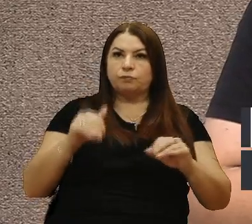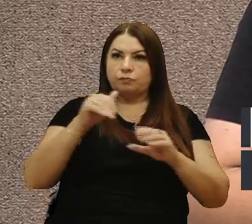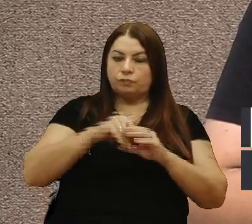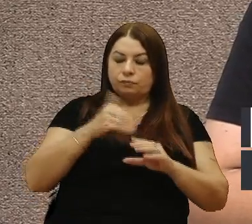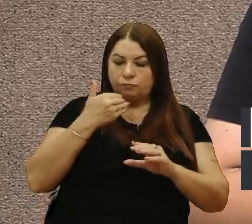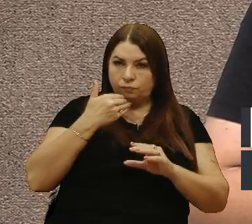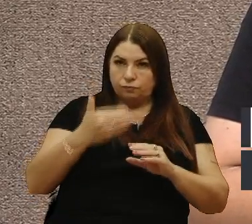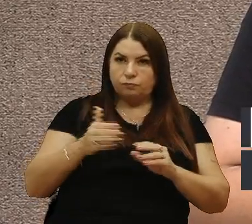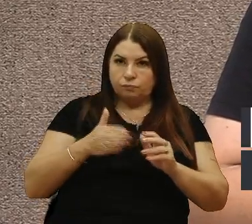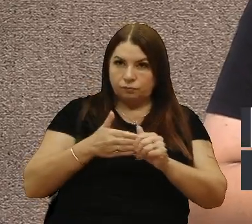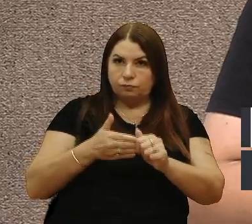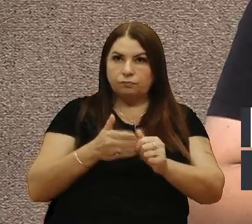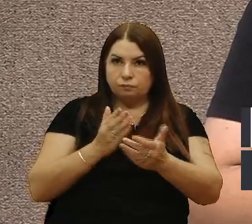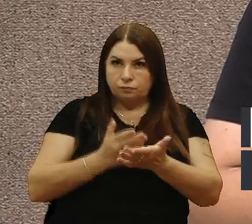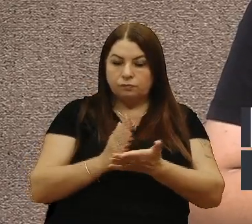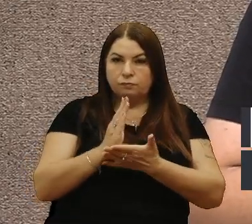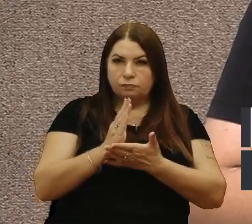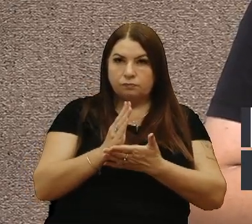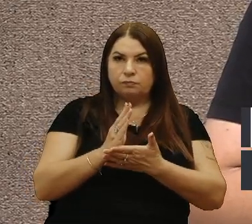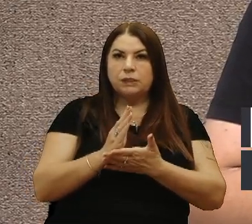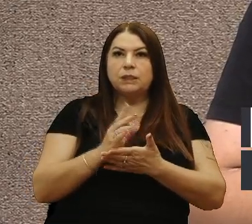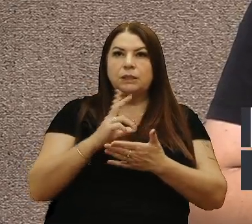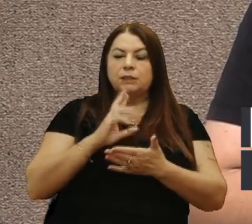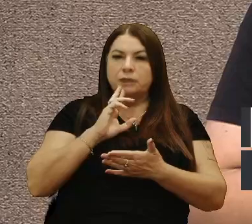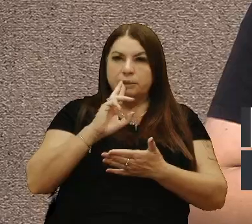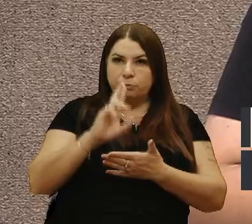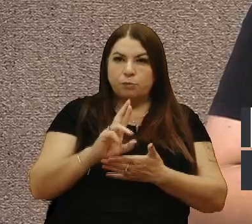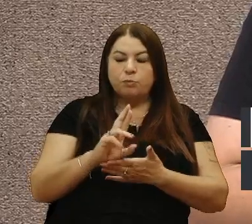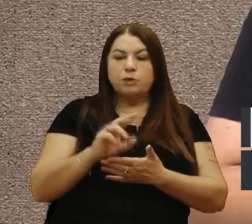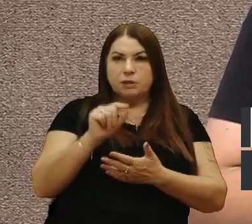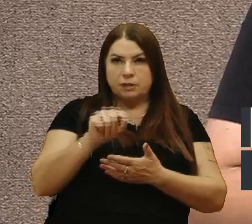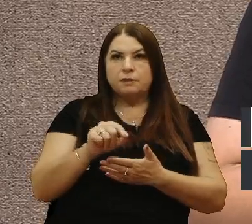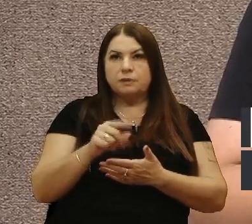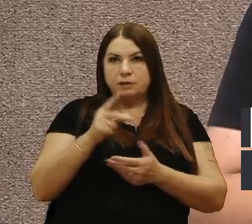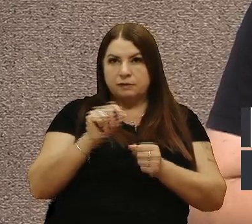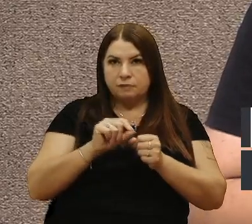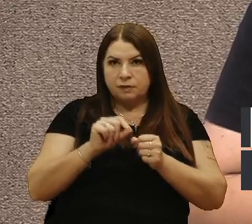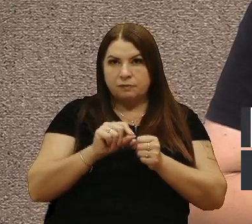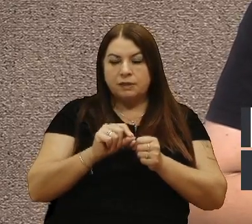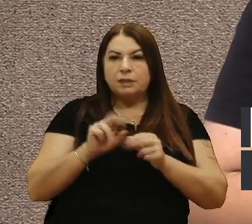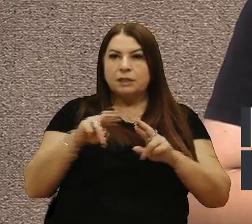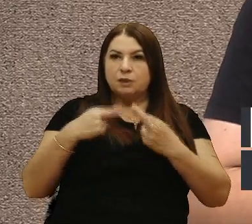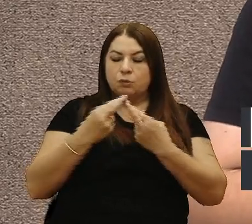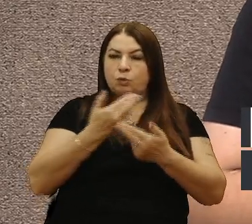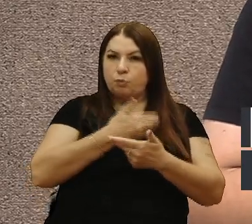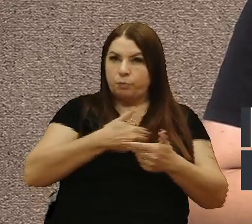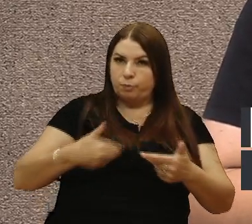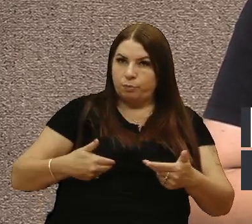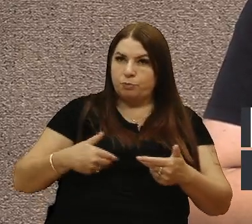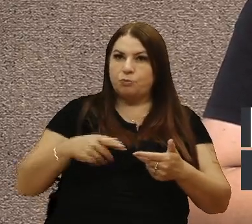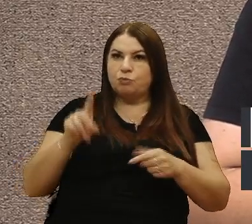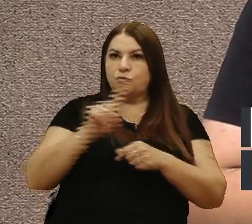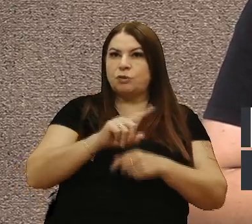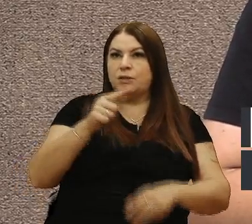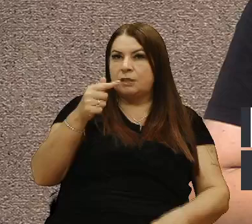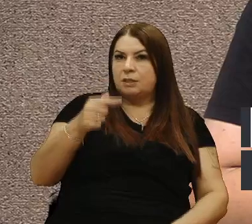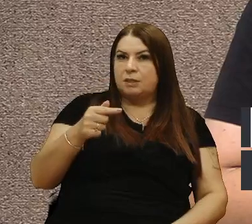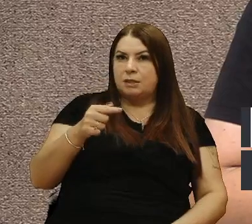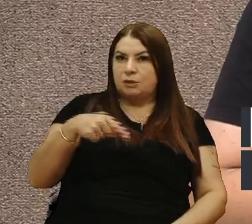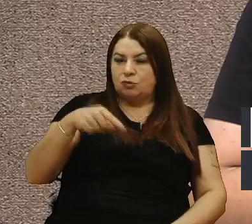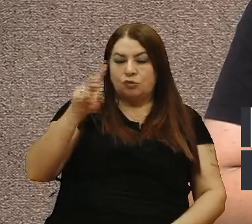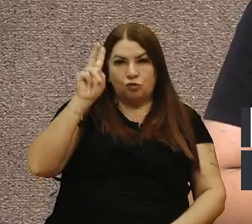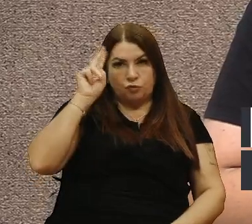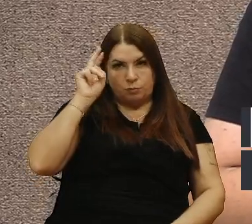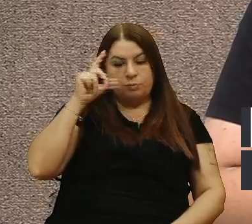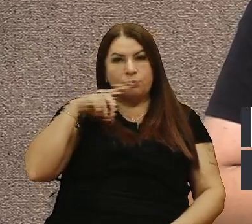favorável, a orientação é para que se aprove. Acho que tem respostas ali que tem que ser feitas. Tem audiência pública já para o dia 7 agora de abril,